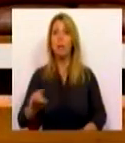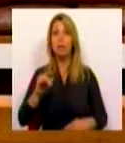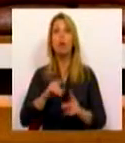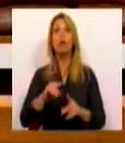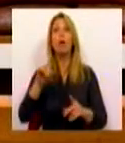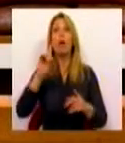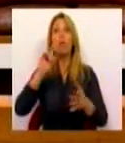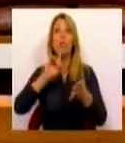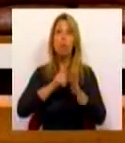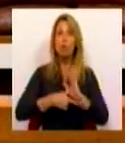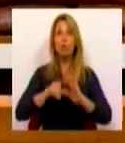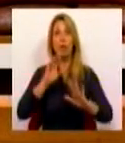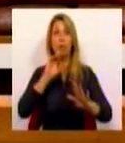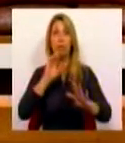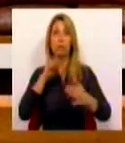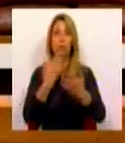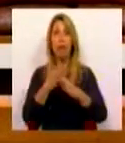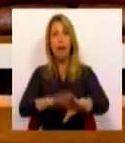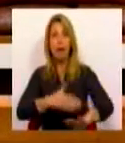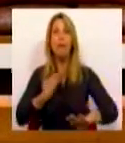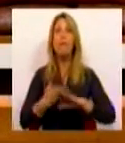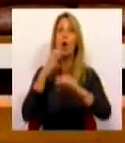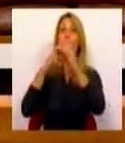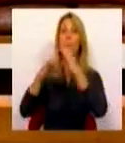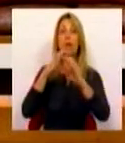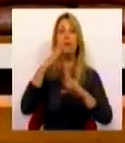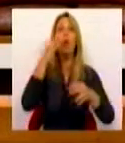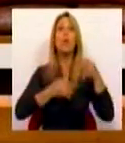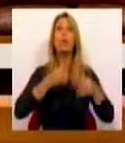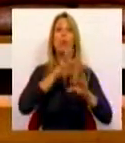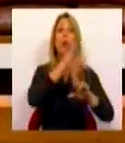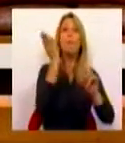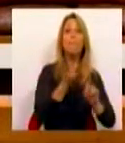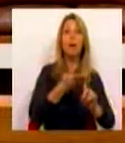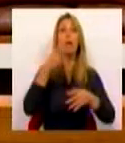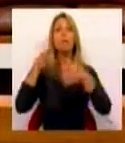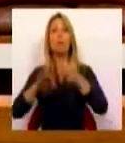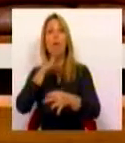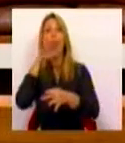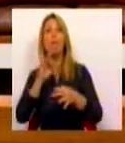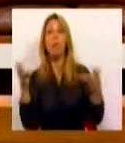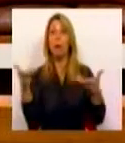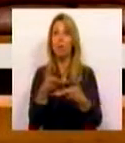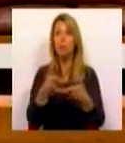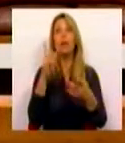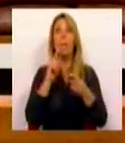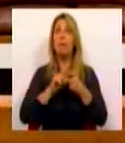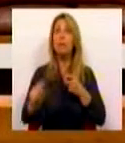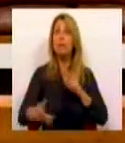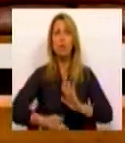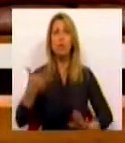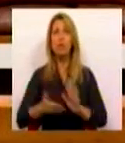para reforçar a comunicação entre o Tribunal Penal e o Tribunal de Família. É para definir de forma urgente